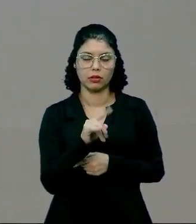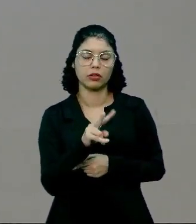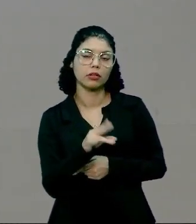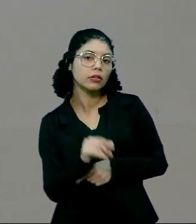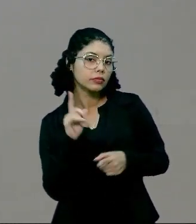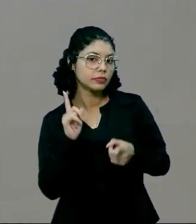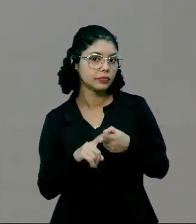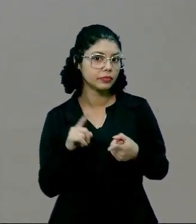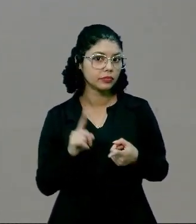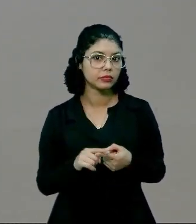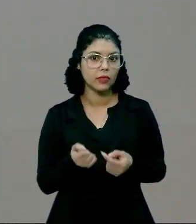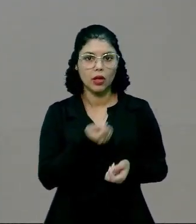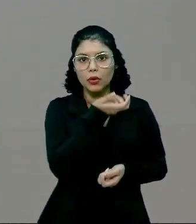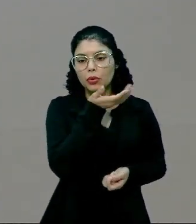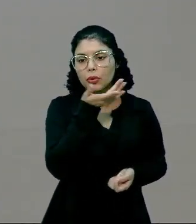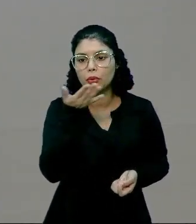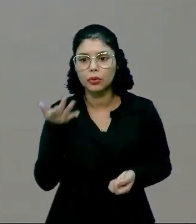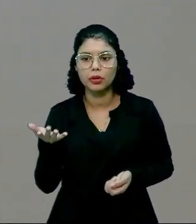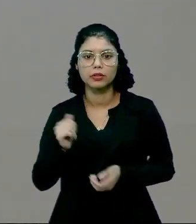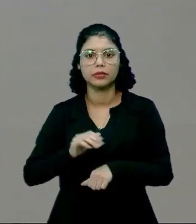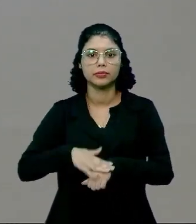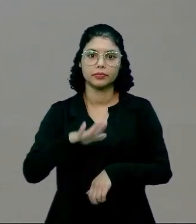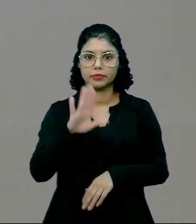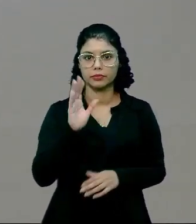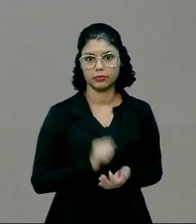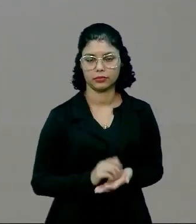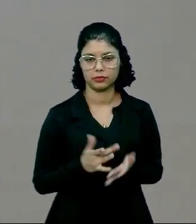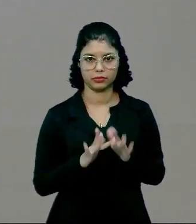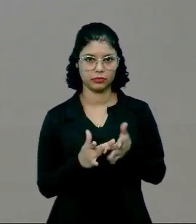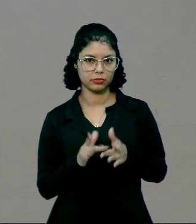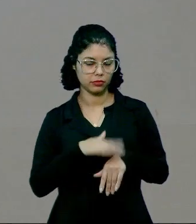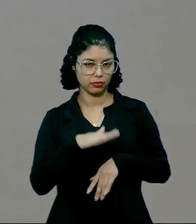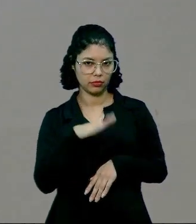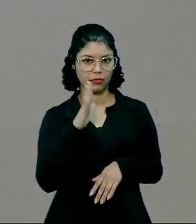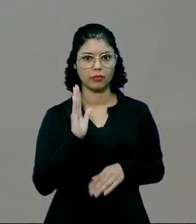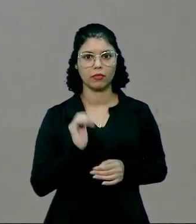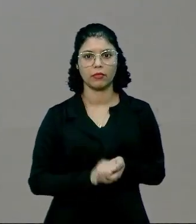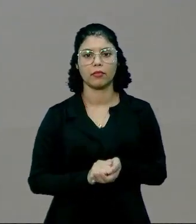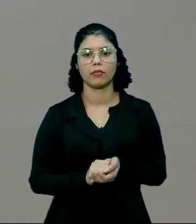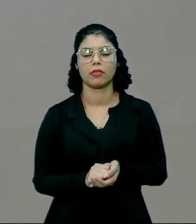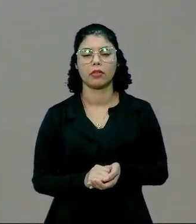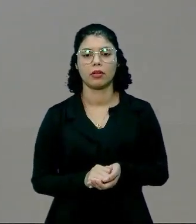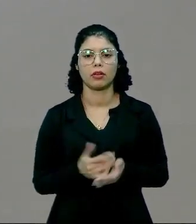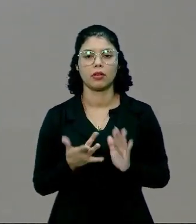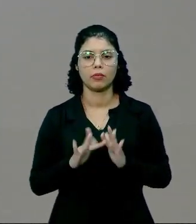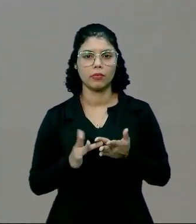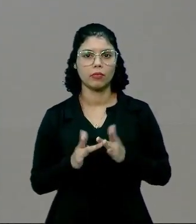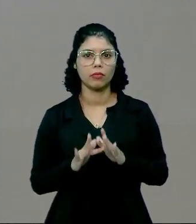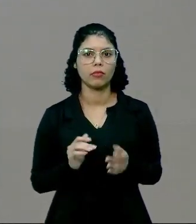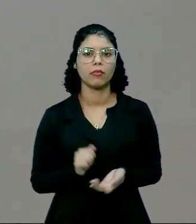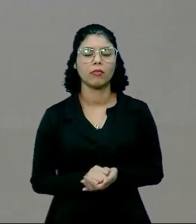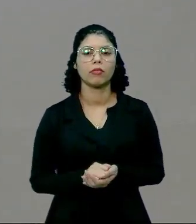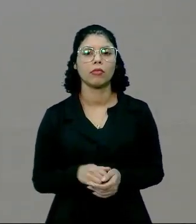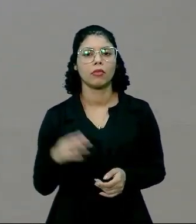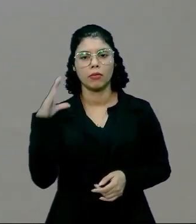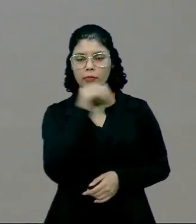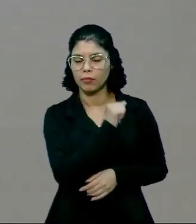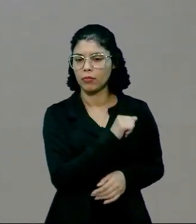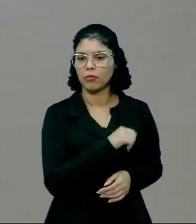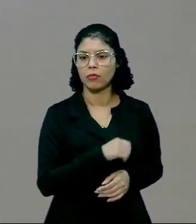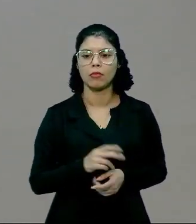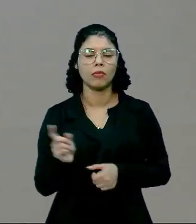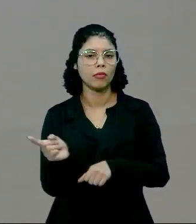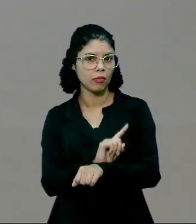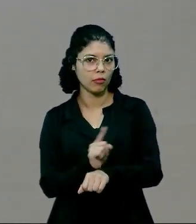por quê Porque ele está em pó então tem mais áreas de contato então quanto maior a superfície de contato mais rápida